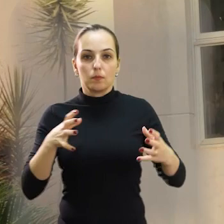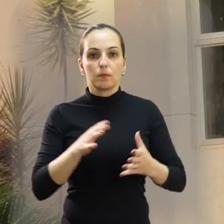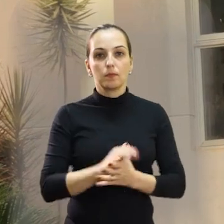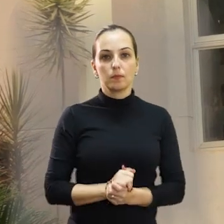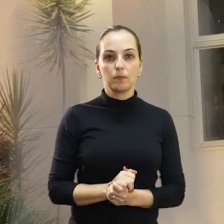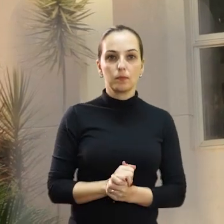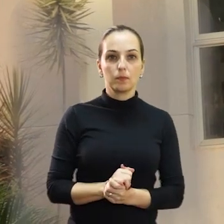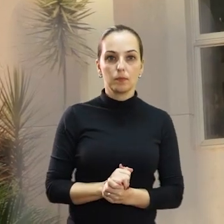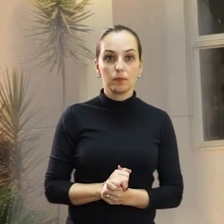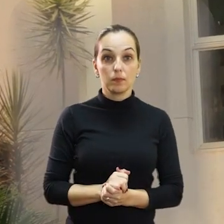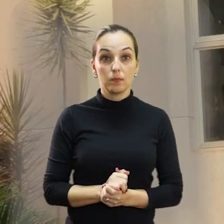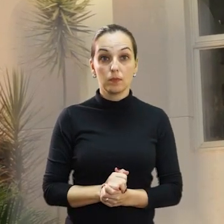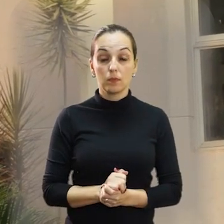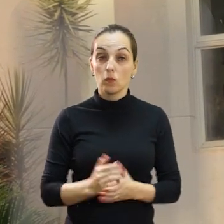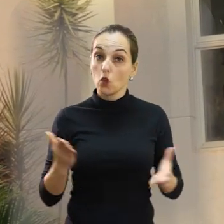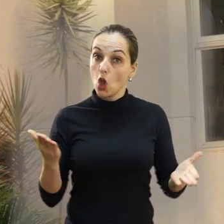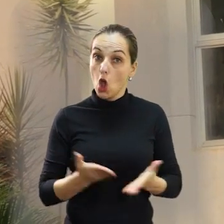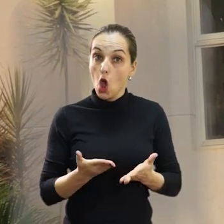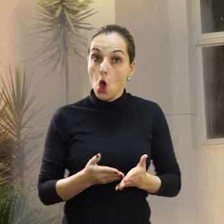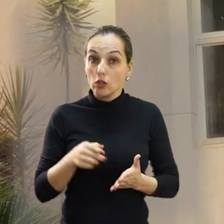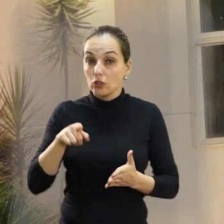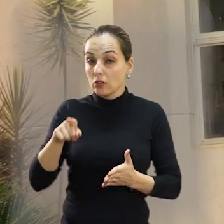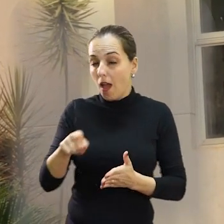contar histórias.